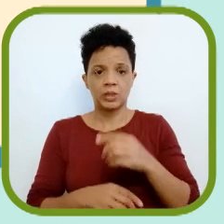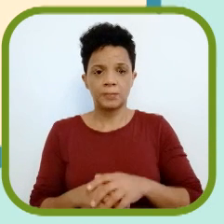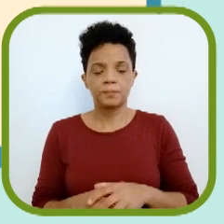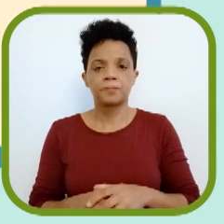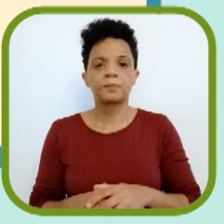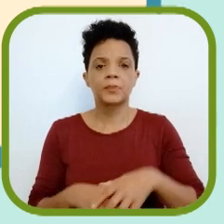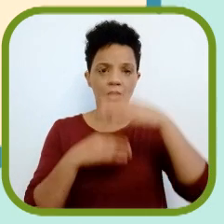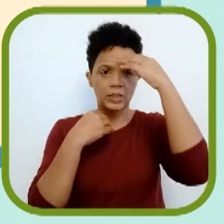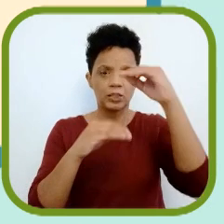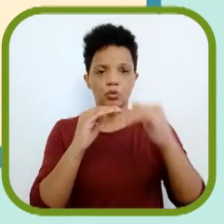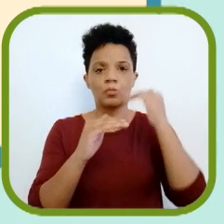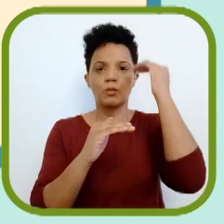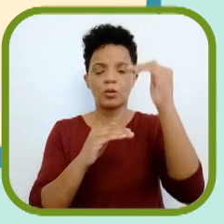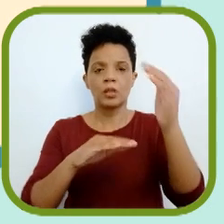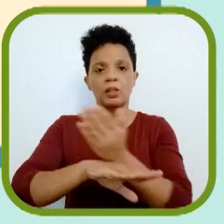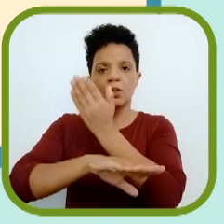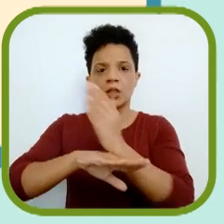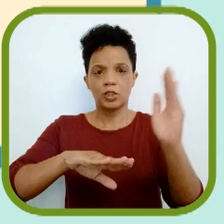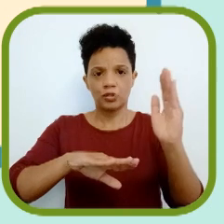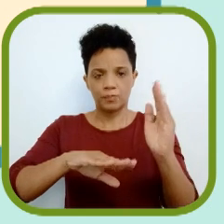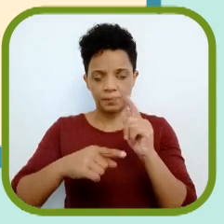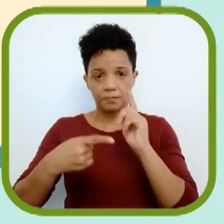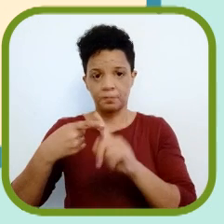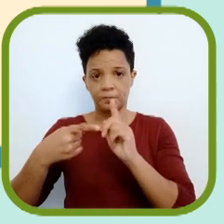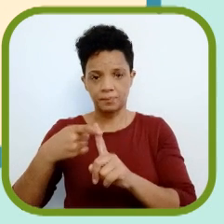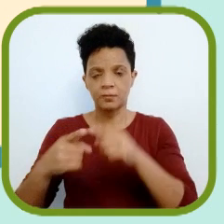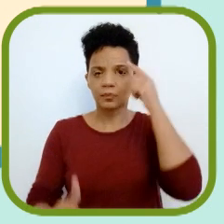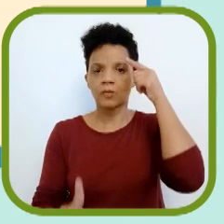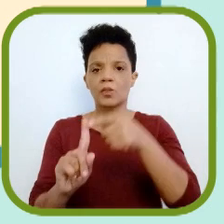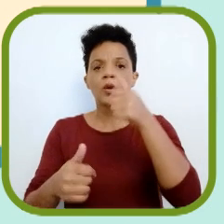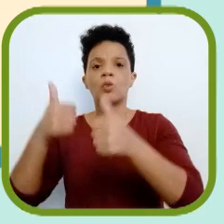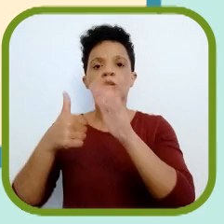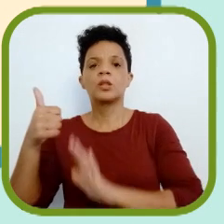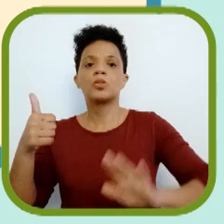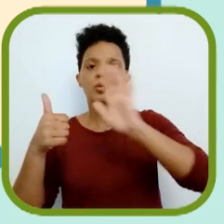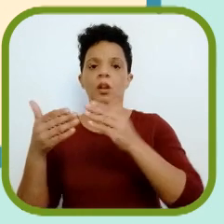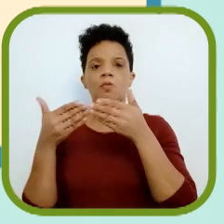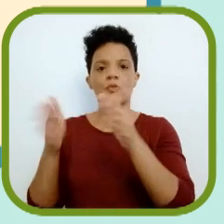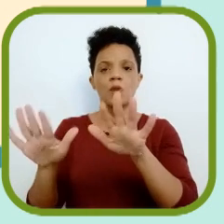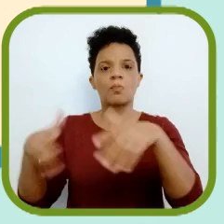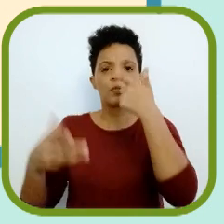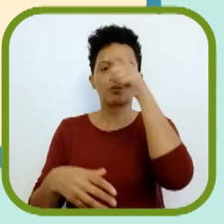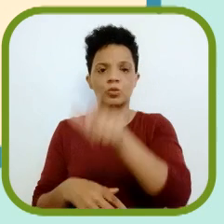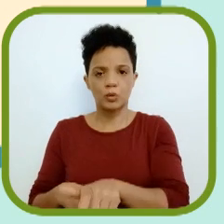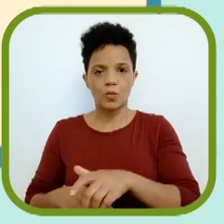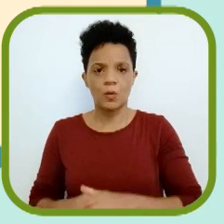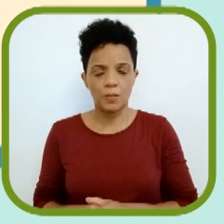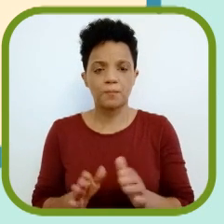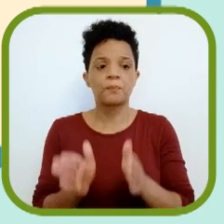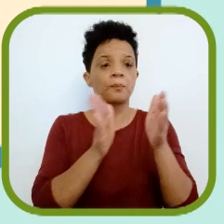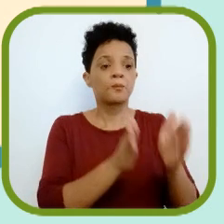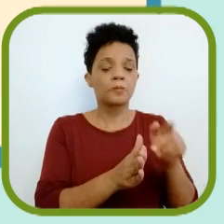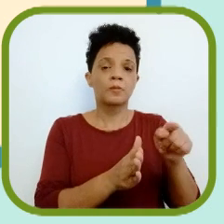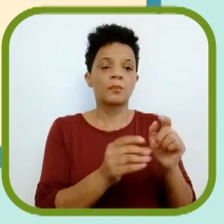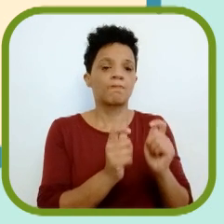Ou seja, as vagas do ensino superior são divididas em partes. Uma parte consiste no concurso nacional aberto a qualquer